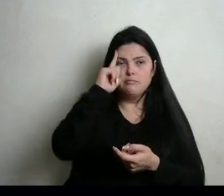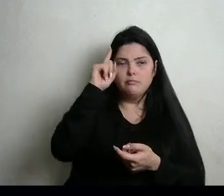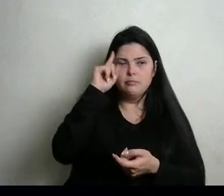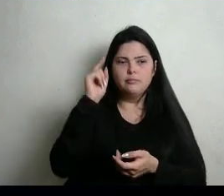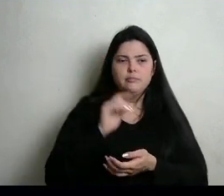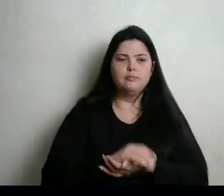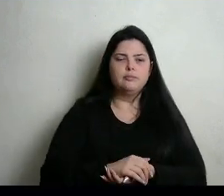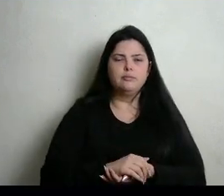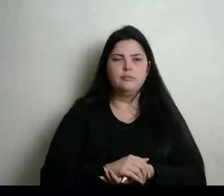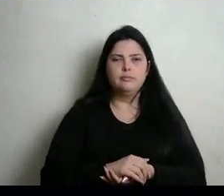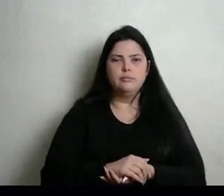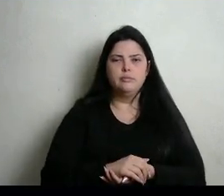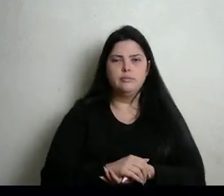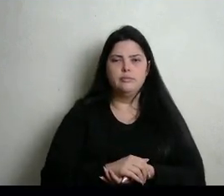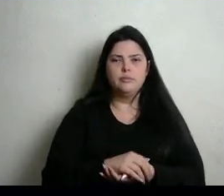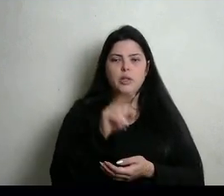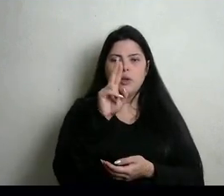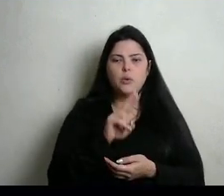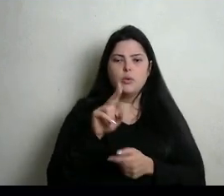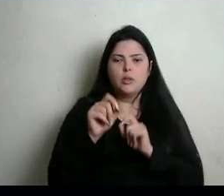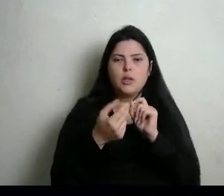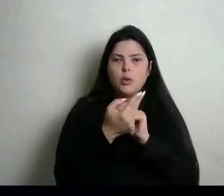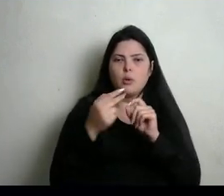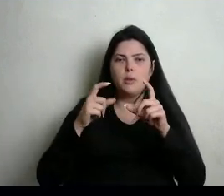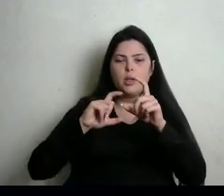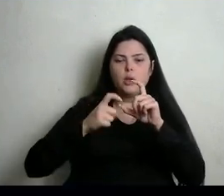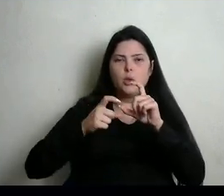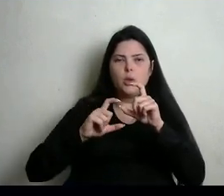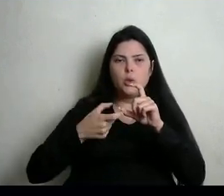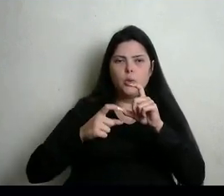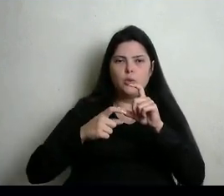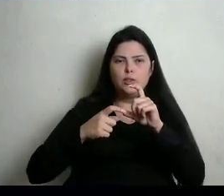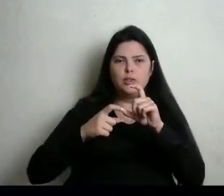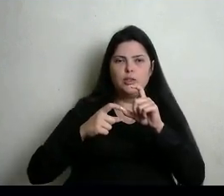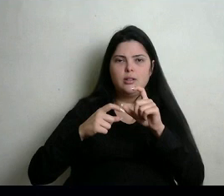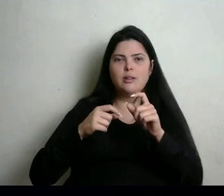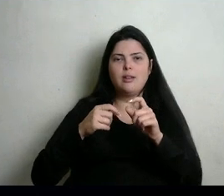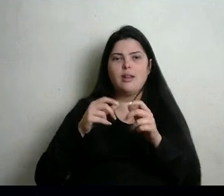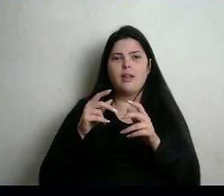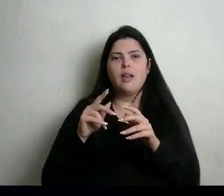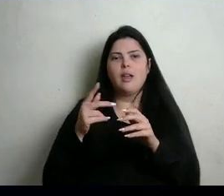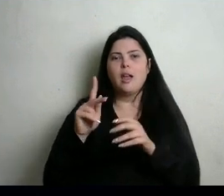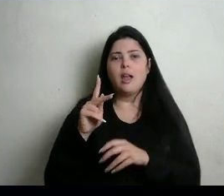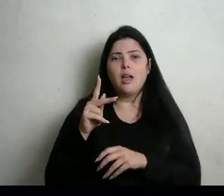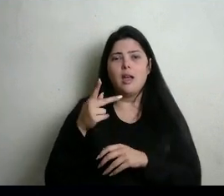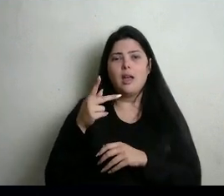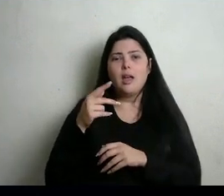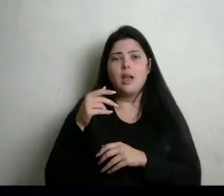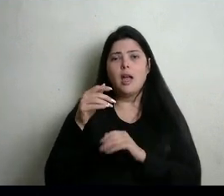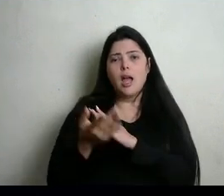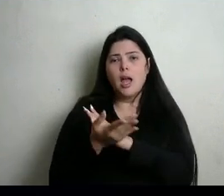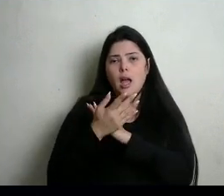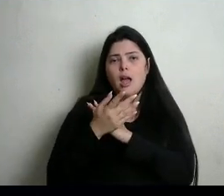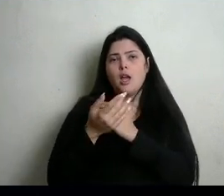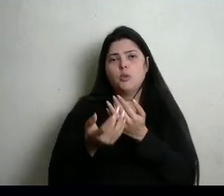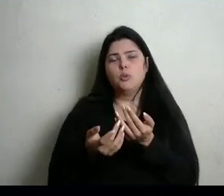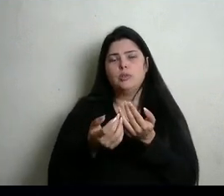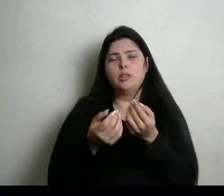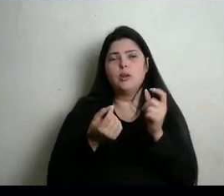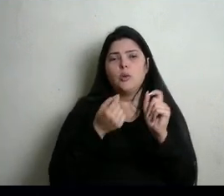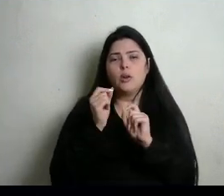eu intitulei ela de Node.js Helper, onde quais são as minhas dores que eu tenho assim